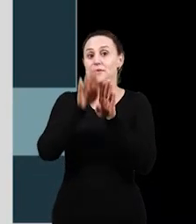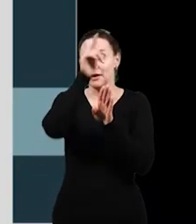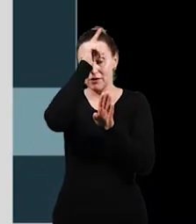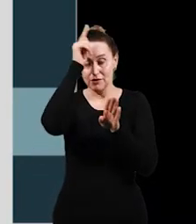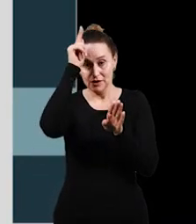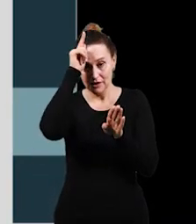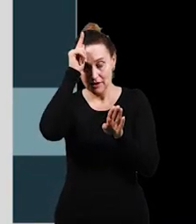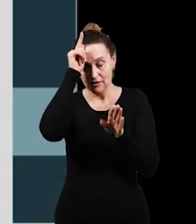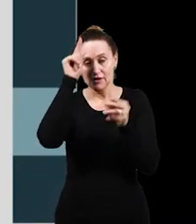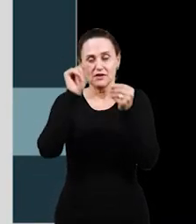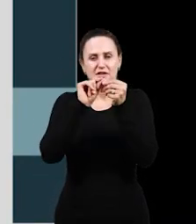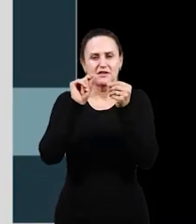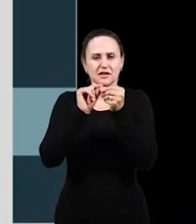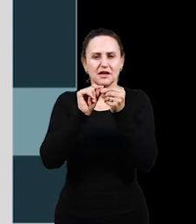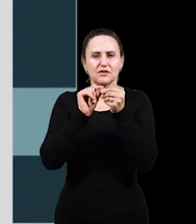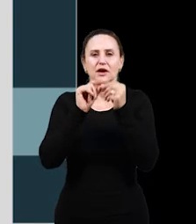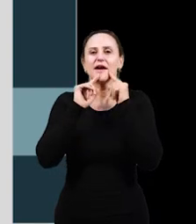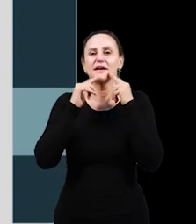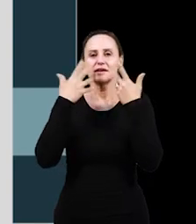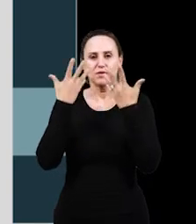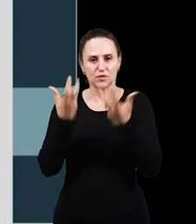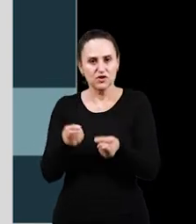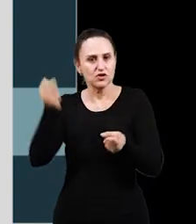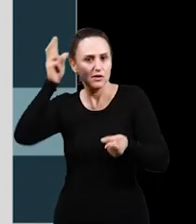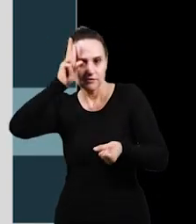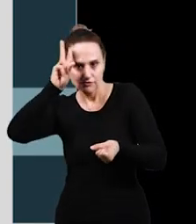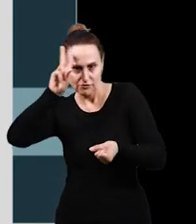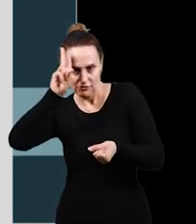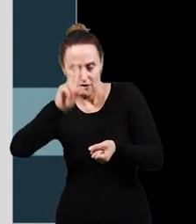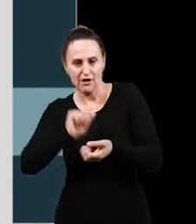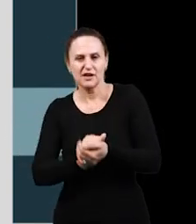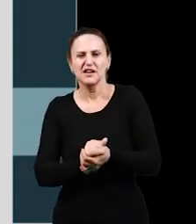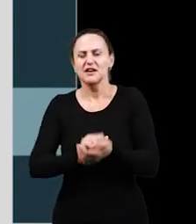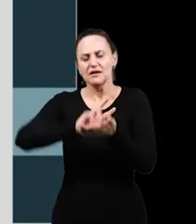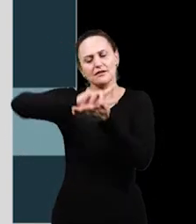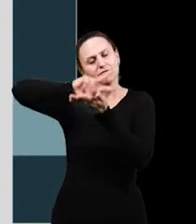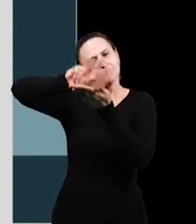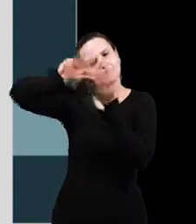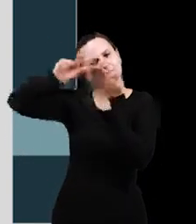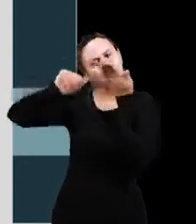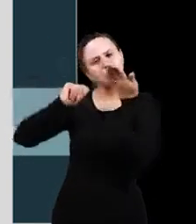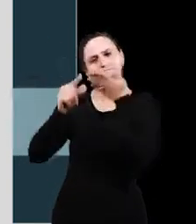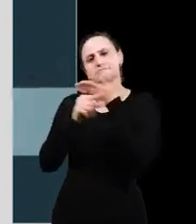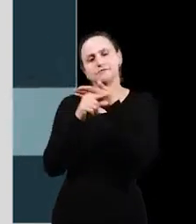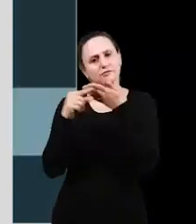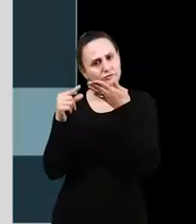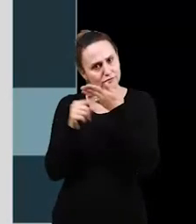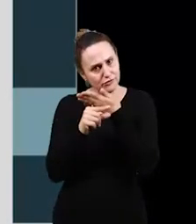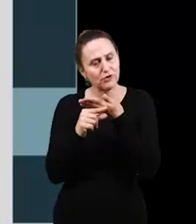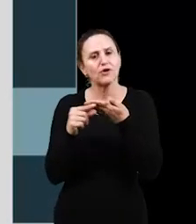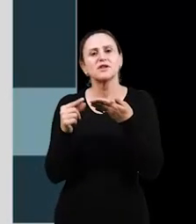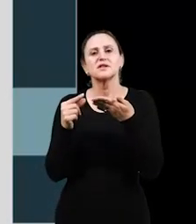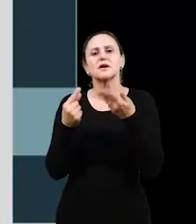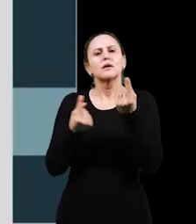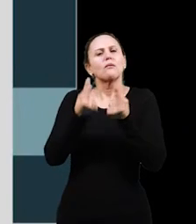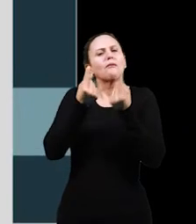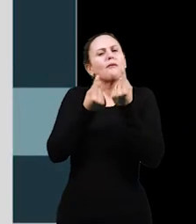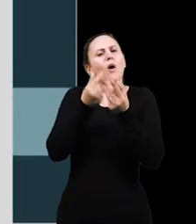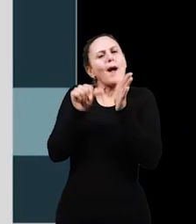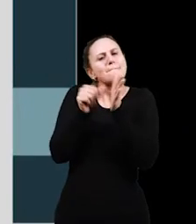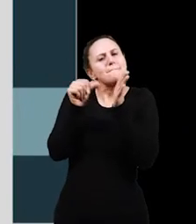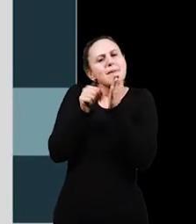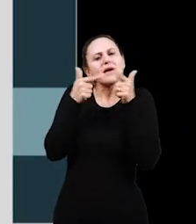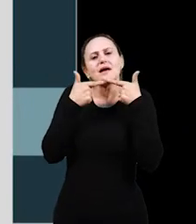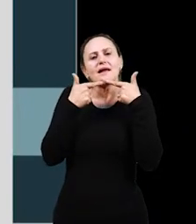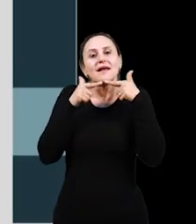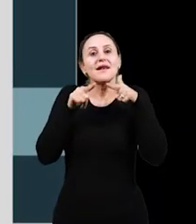e o interesse do Franz bopp e assim como os demais autores da época era descobrir qual a língua mãe